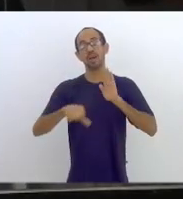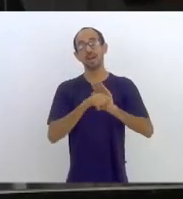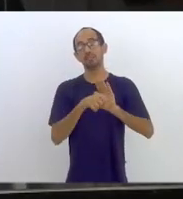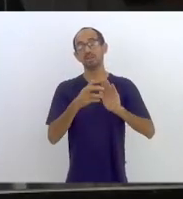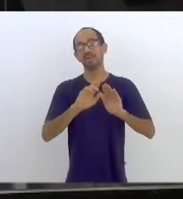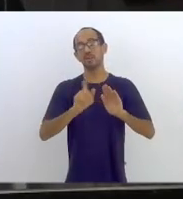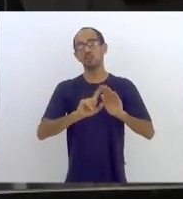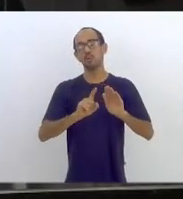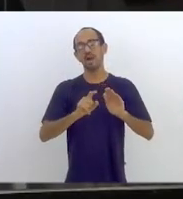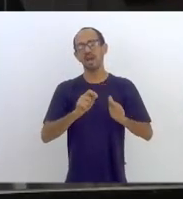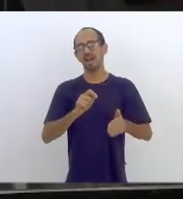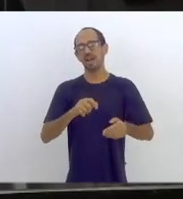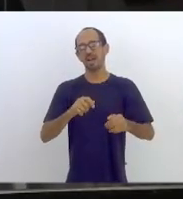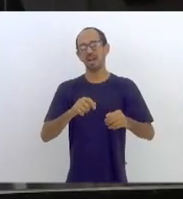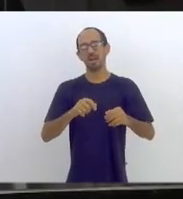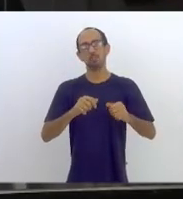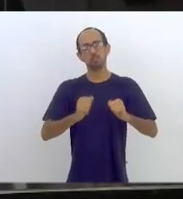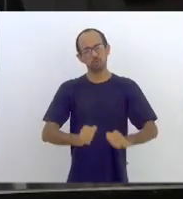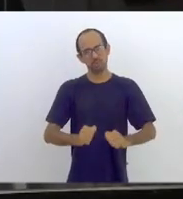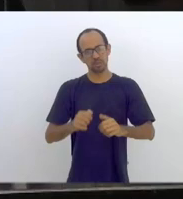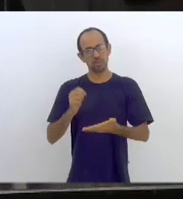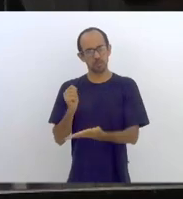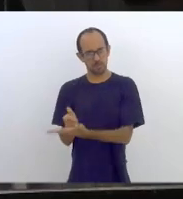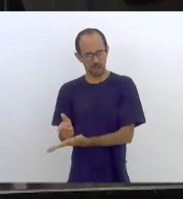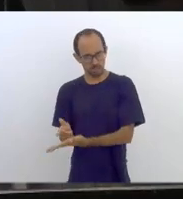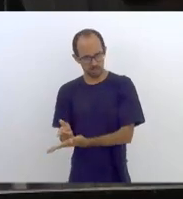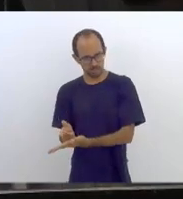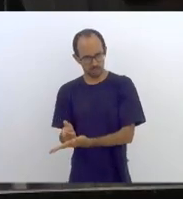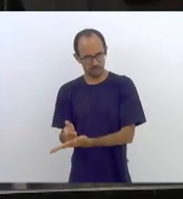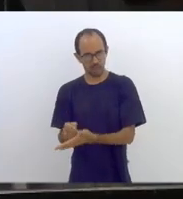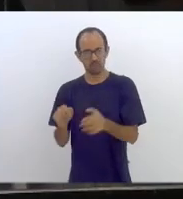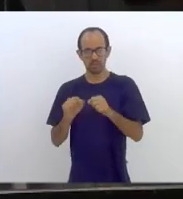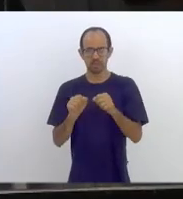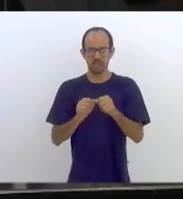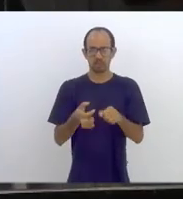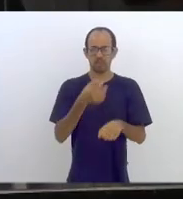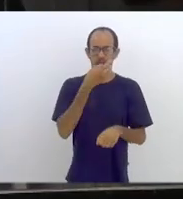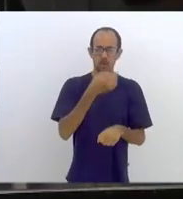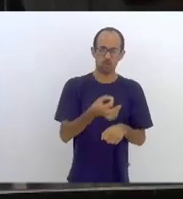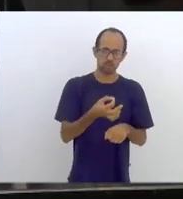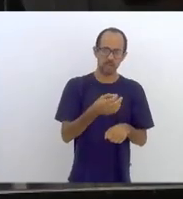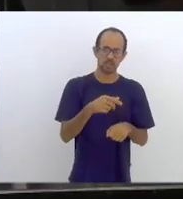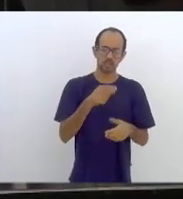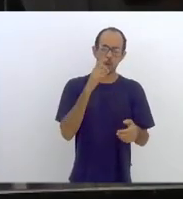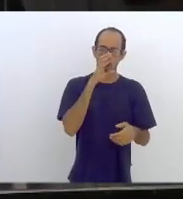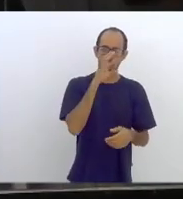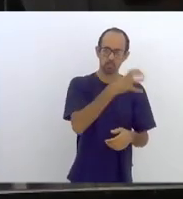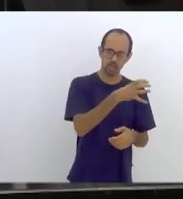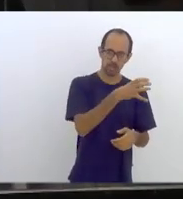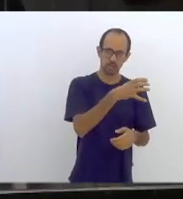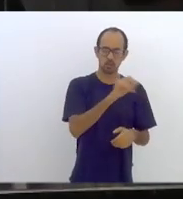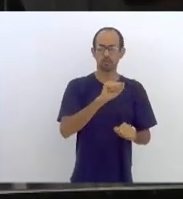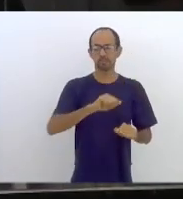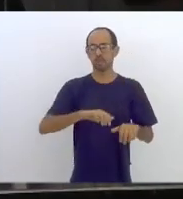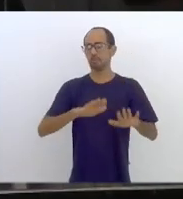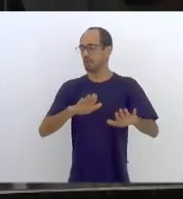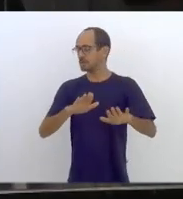tosca para corromper Esse princípio mas o principal